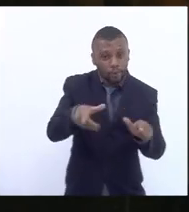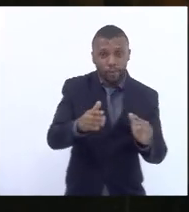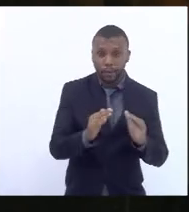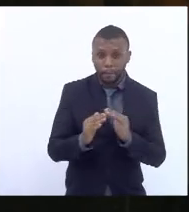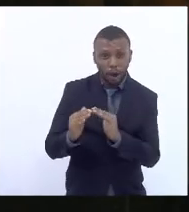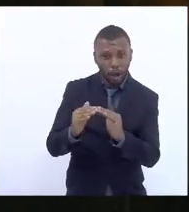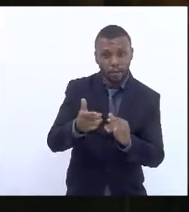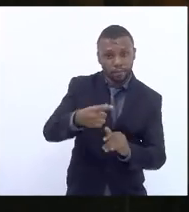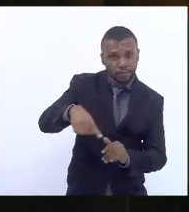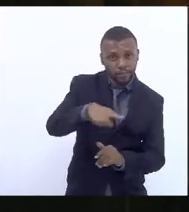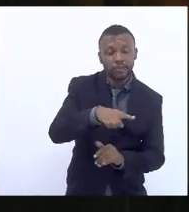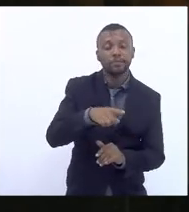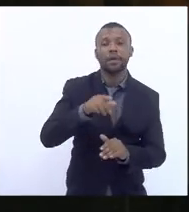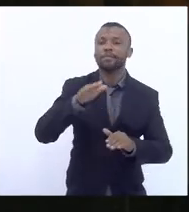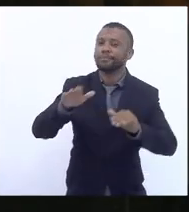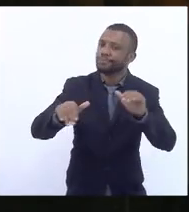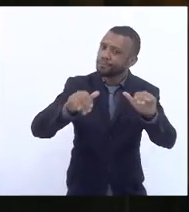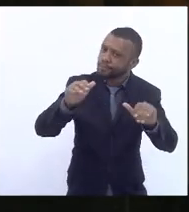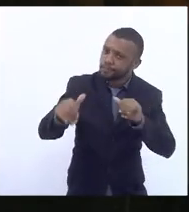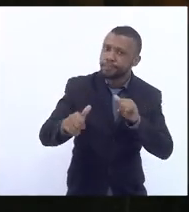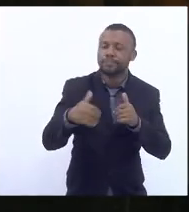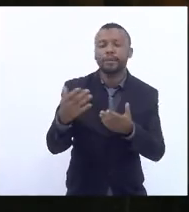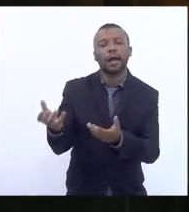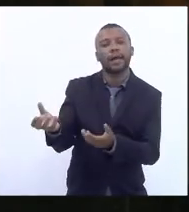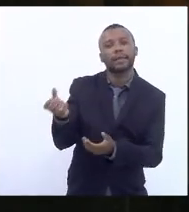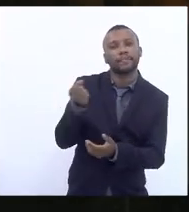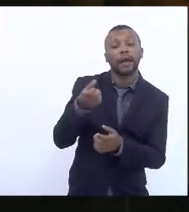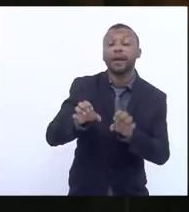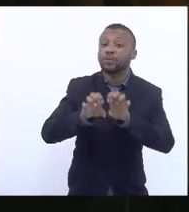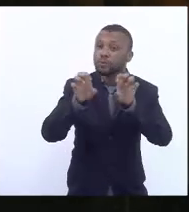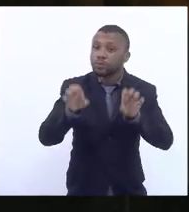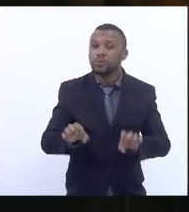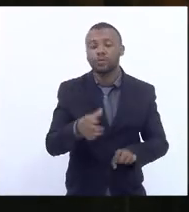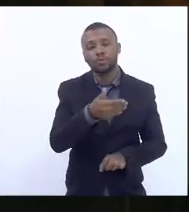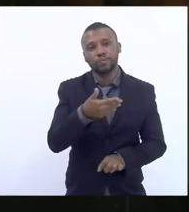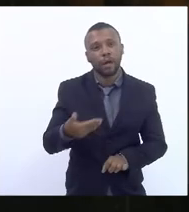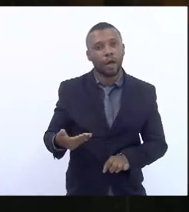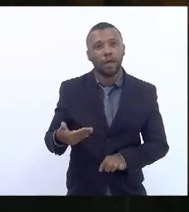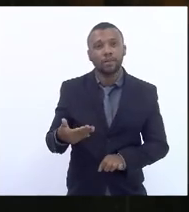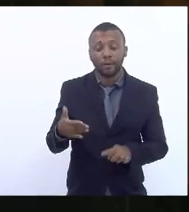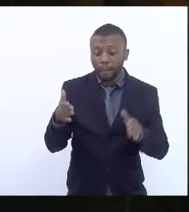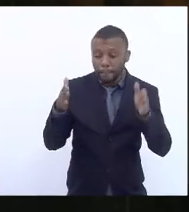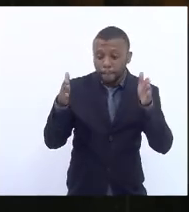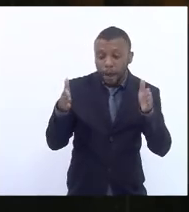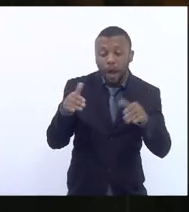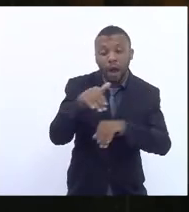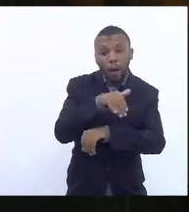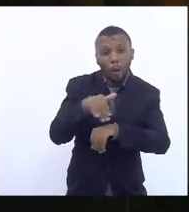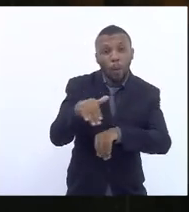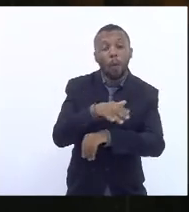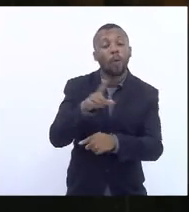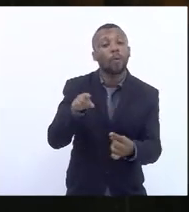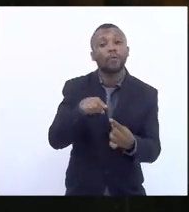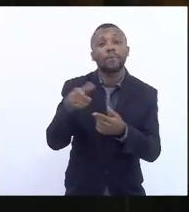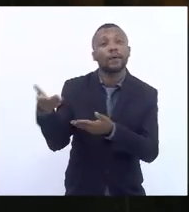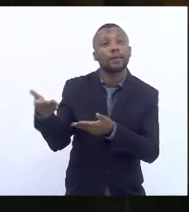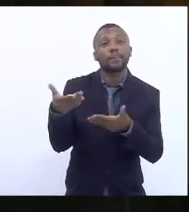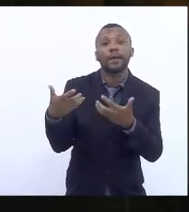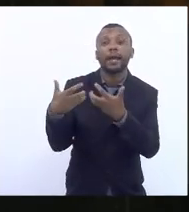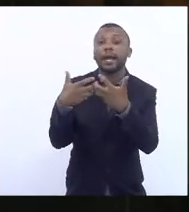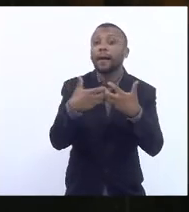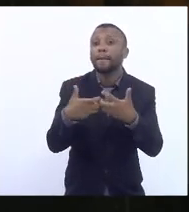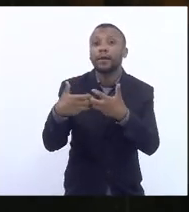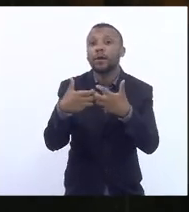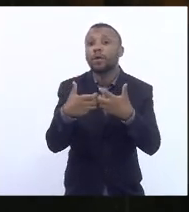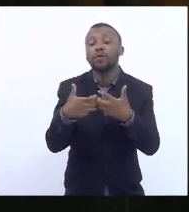para receber da infraestrutura do Estado um pedaço de 100 metros de rua para receber caminhões